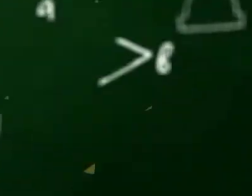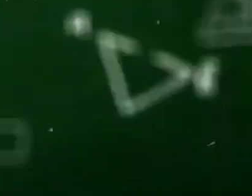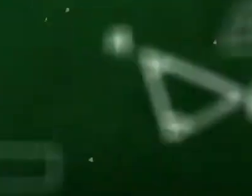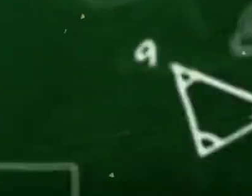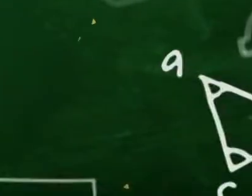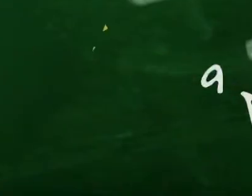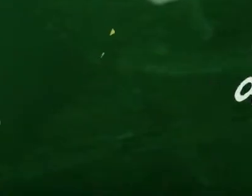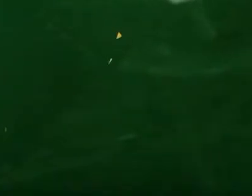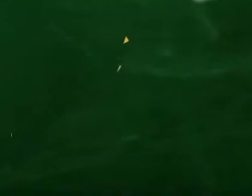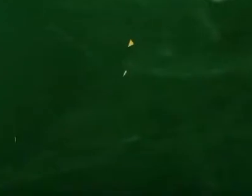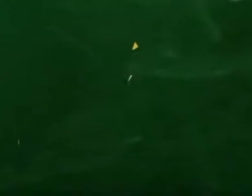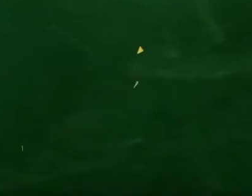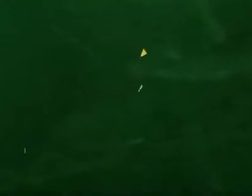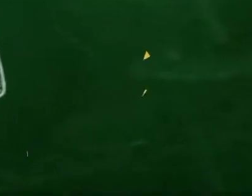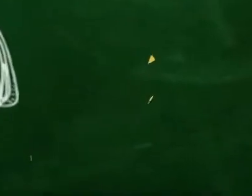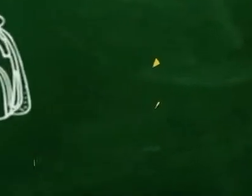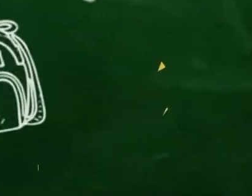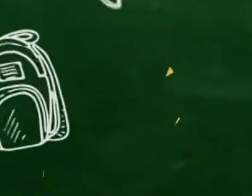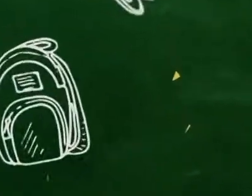oi